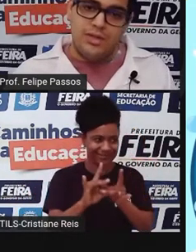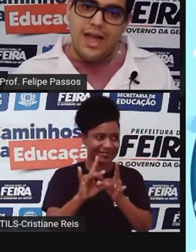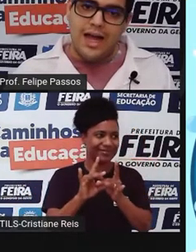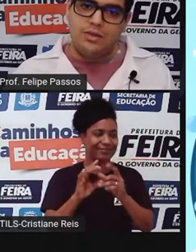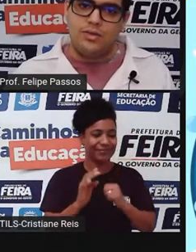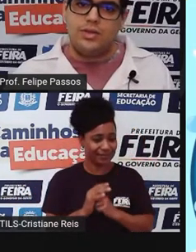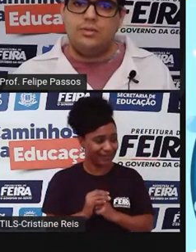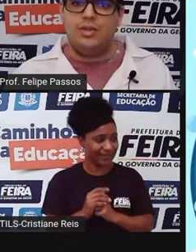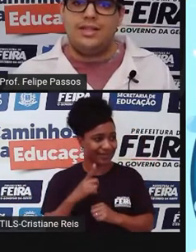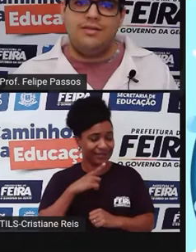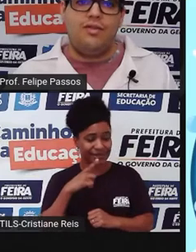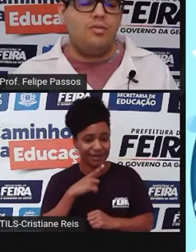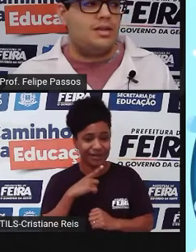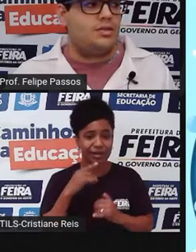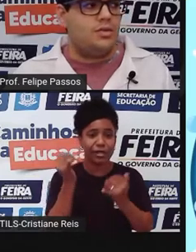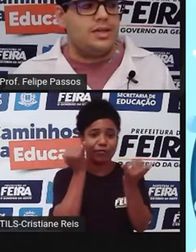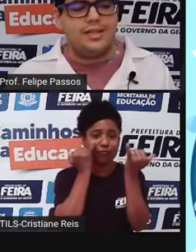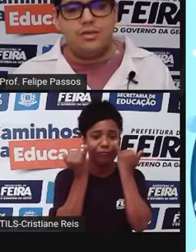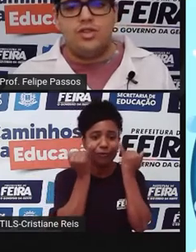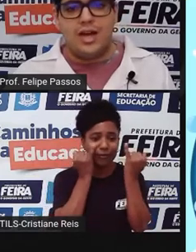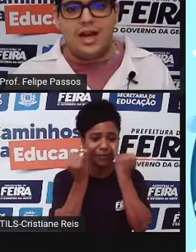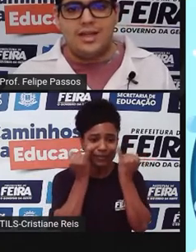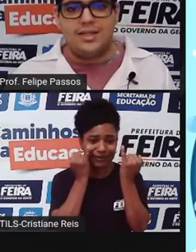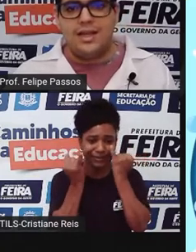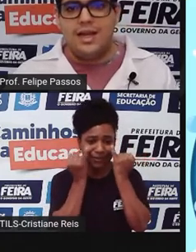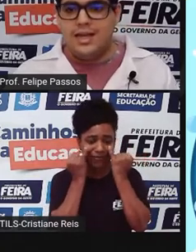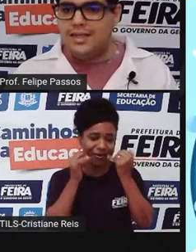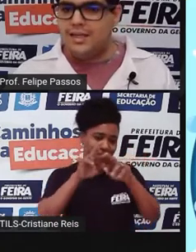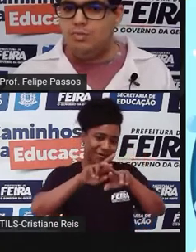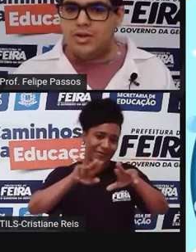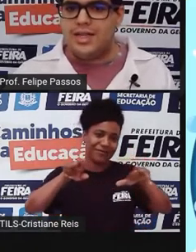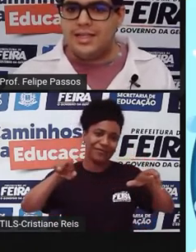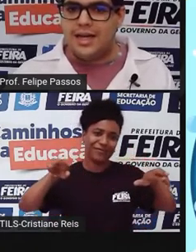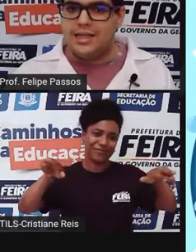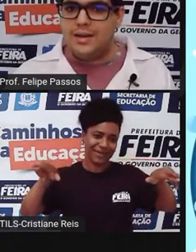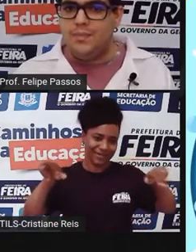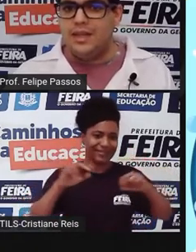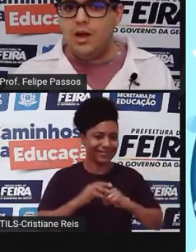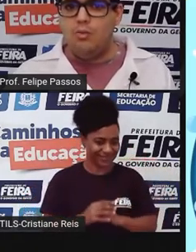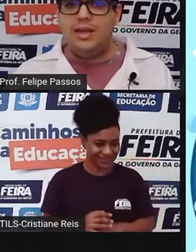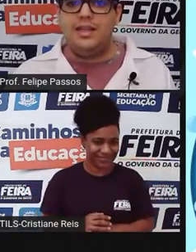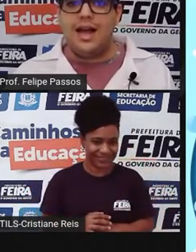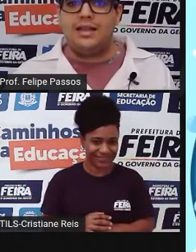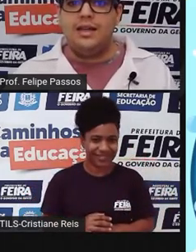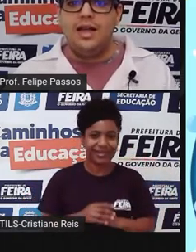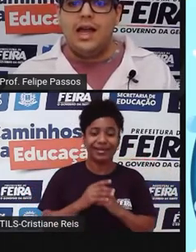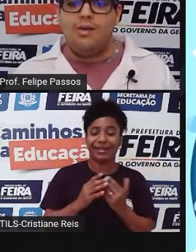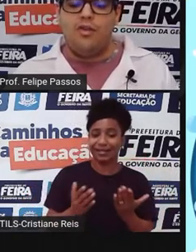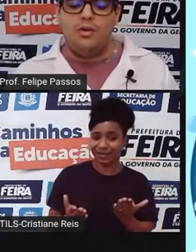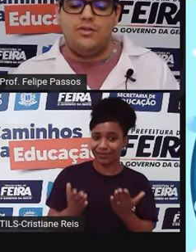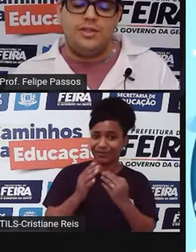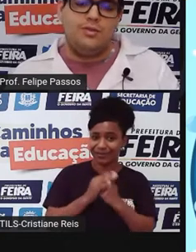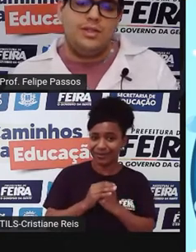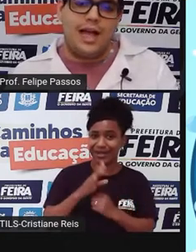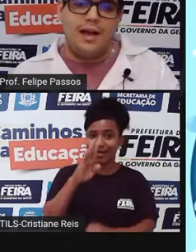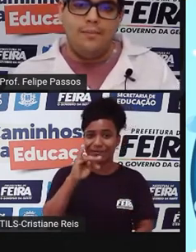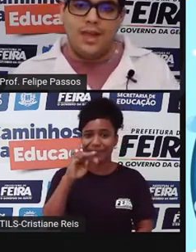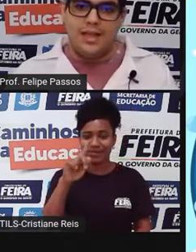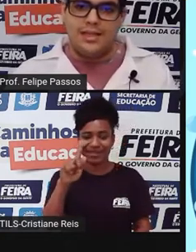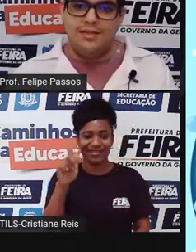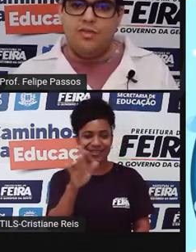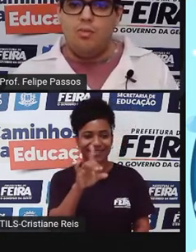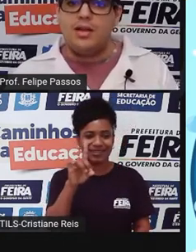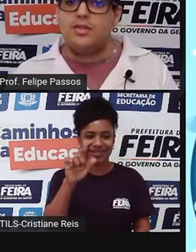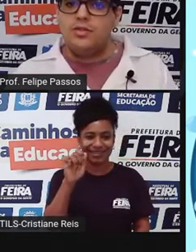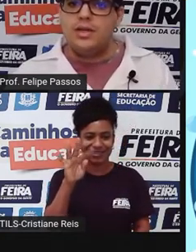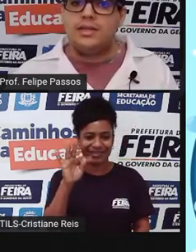existem muitos dados, muitas informações sendo geradas e sendo processadas. Então, o Big Data é uma forma de você usar